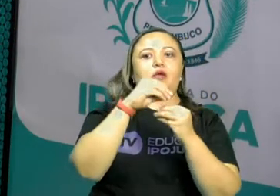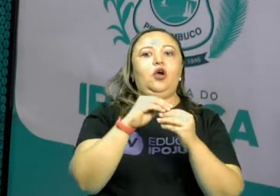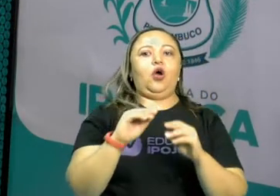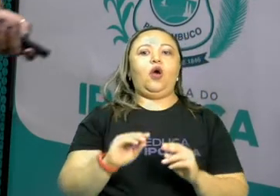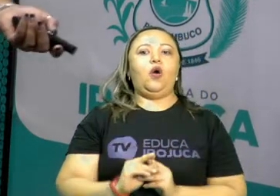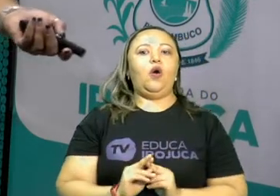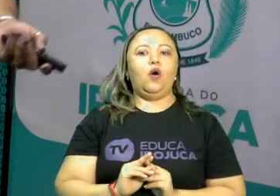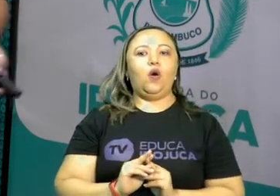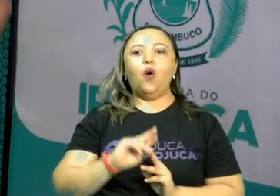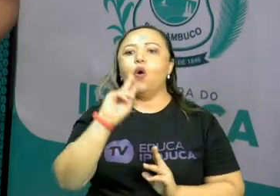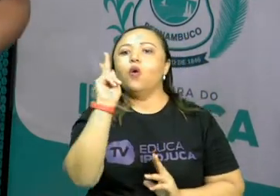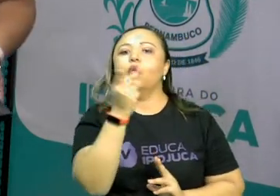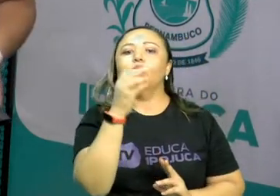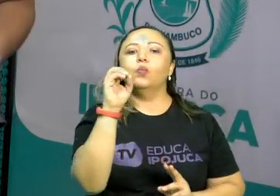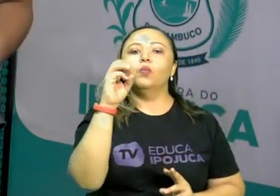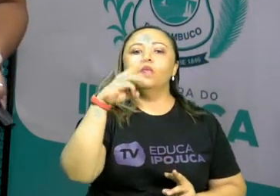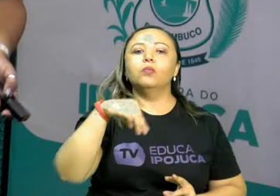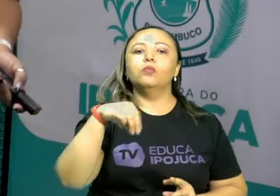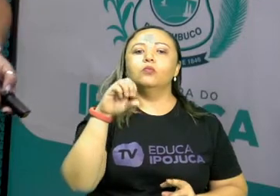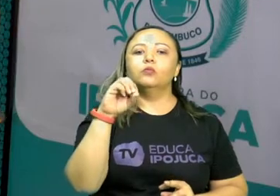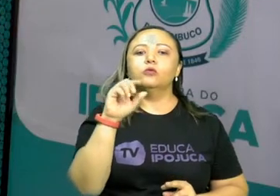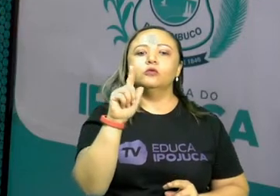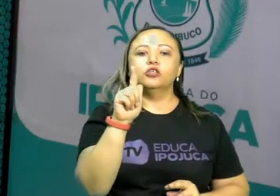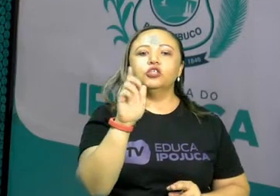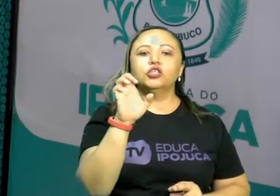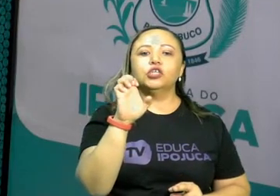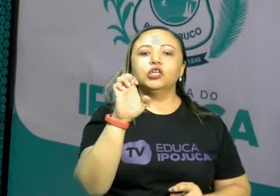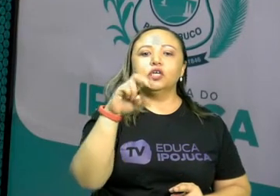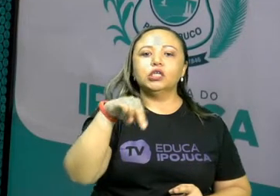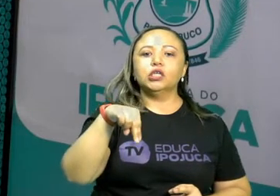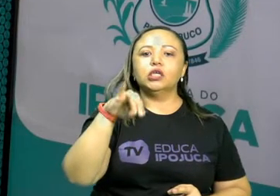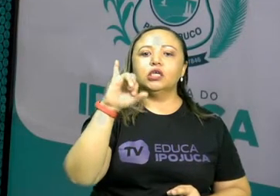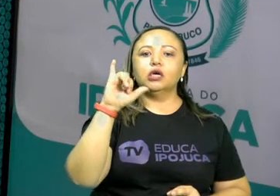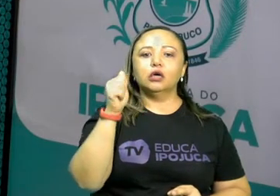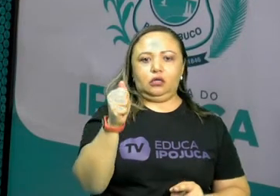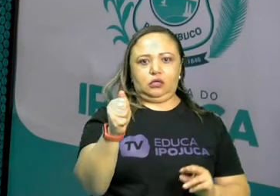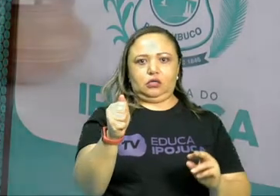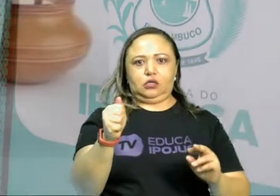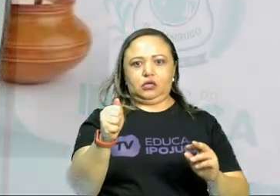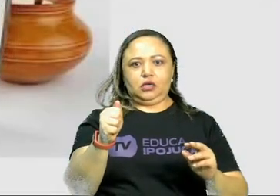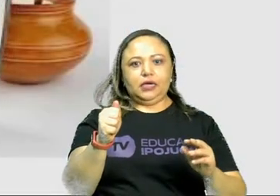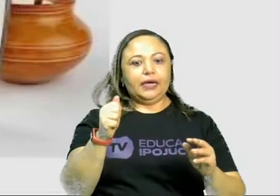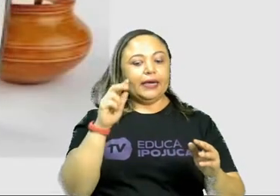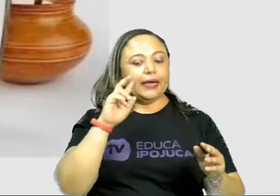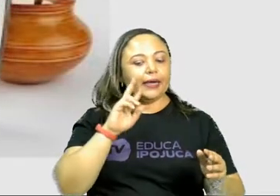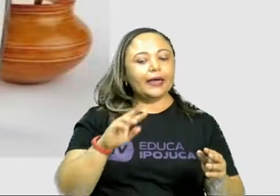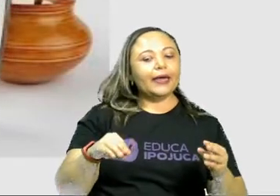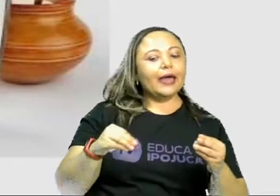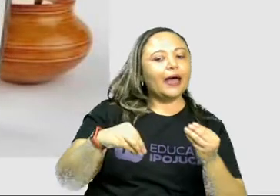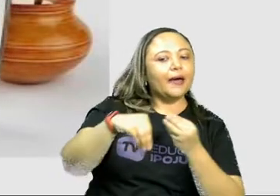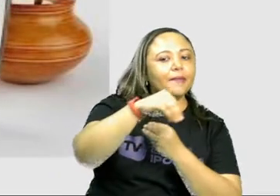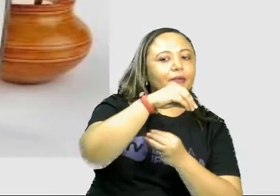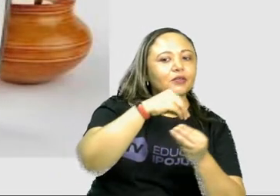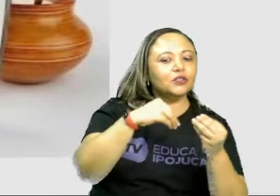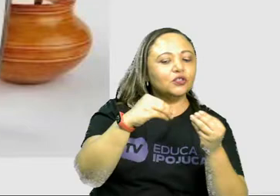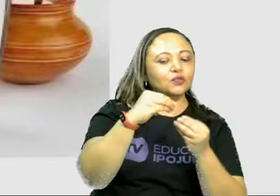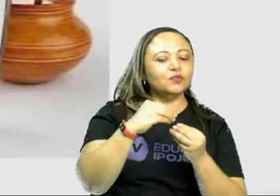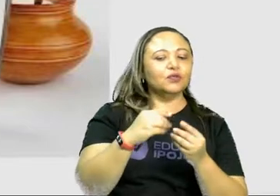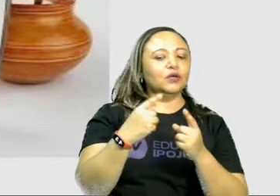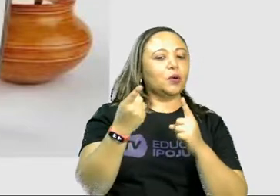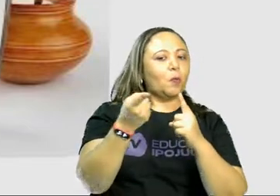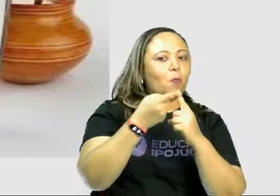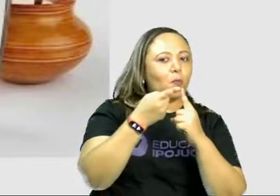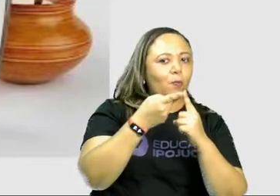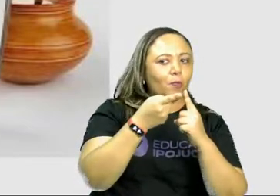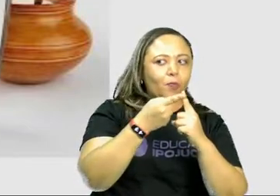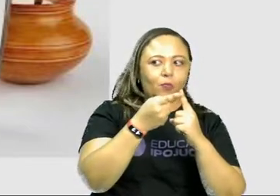homogênea. E o que é isso, professora? Que é uma mistura homogênea? É aquela que só tem uma fase.